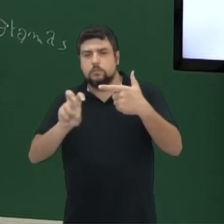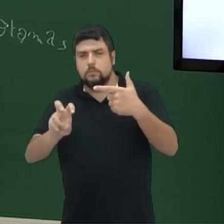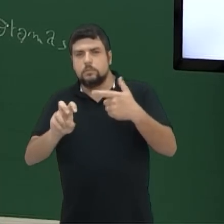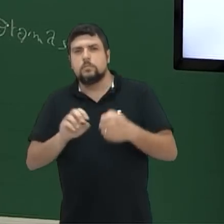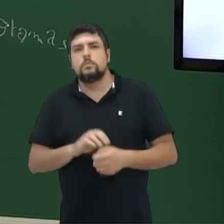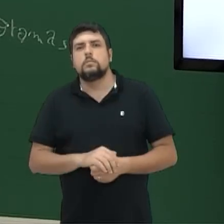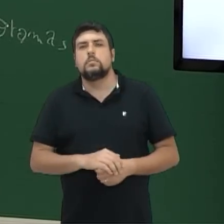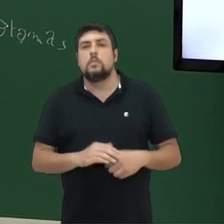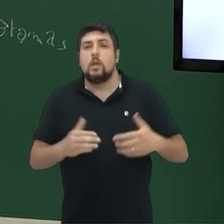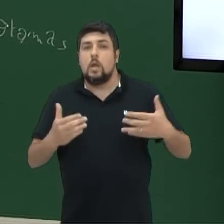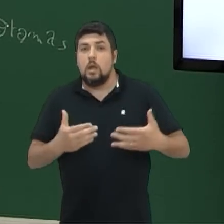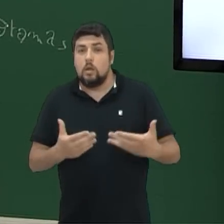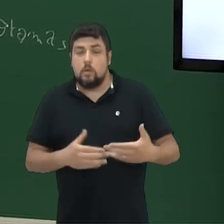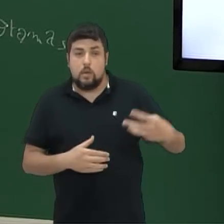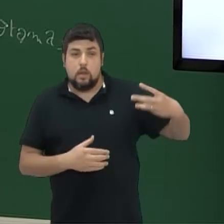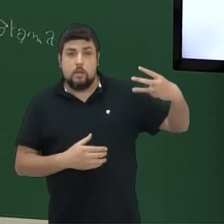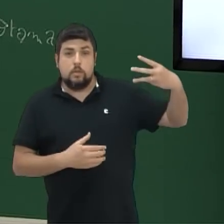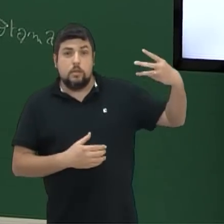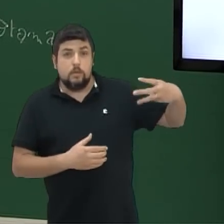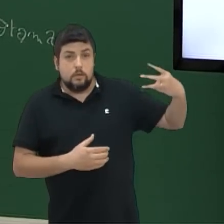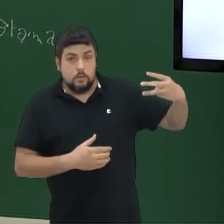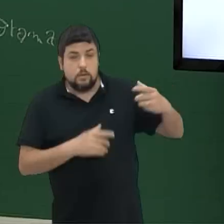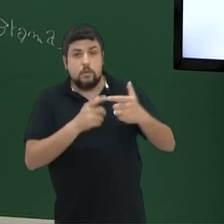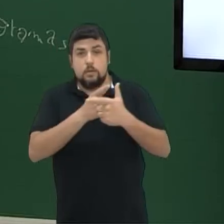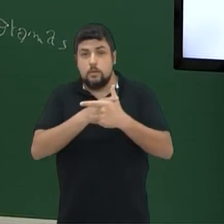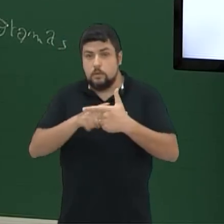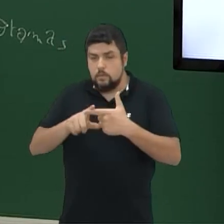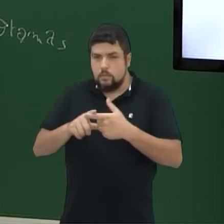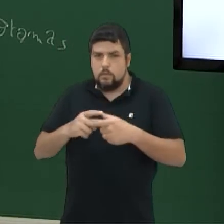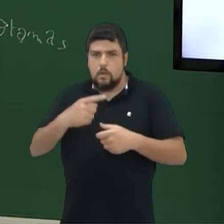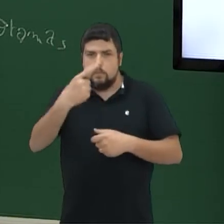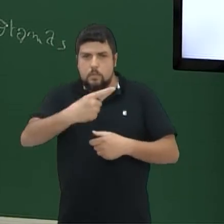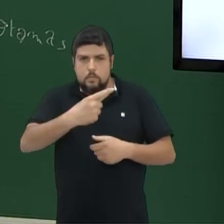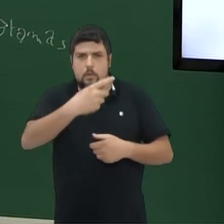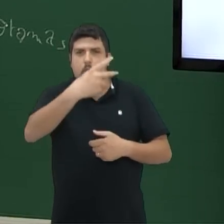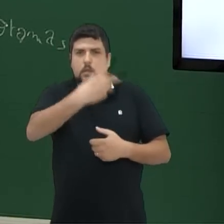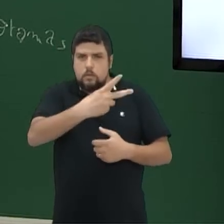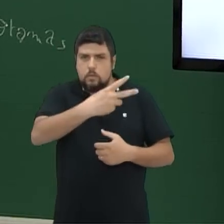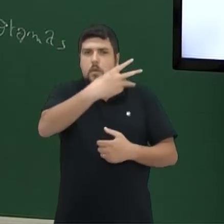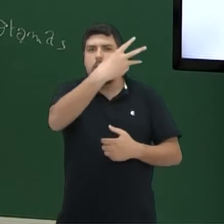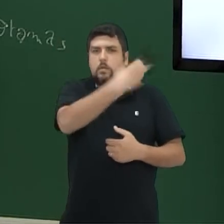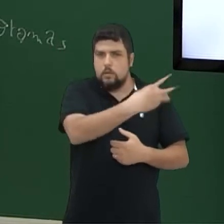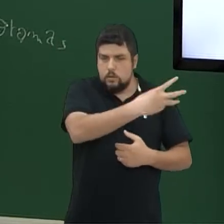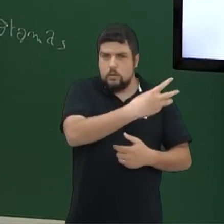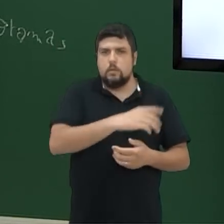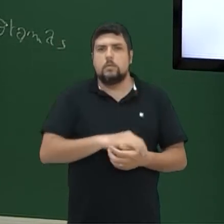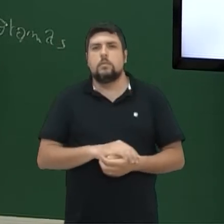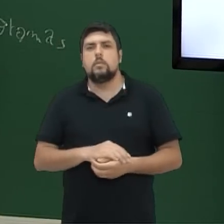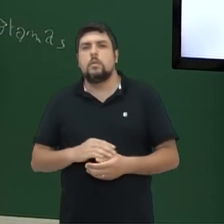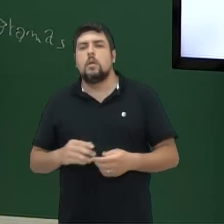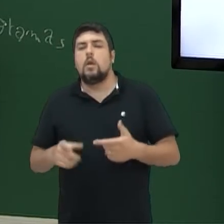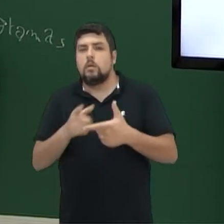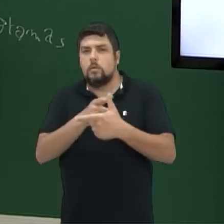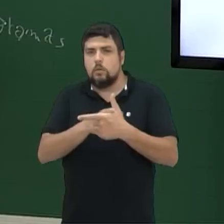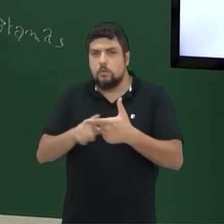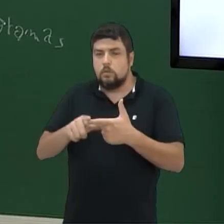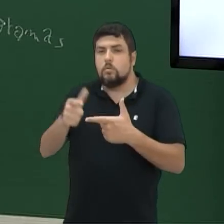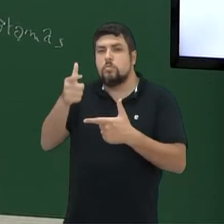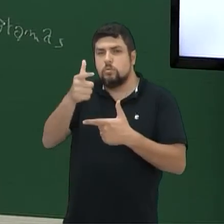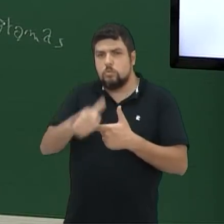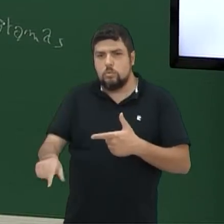última divisão agora aqui por 10. Então, para fazer essa divisão, a gente vai trabalhar de novo, correndo a